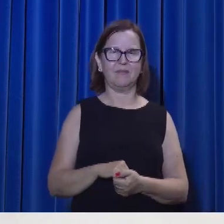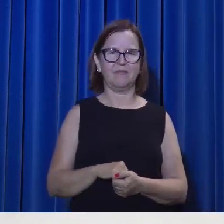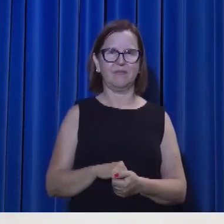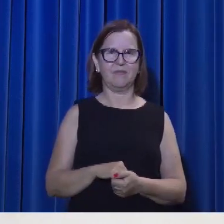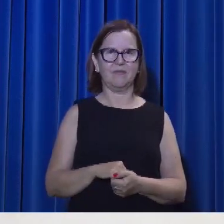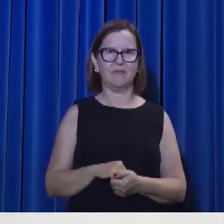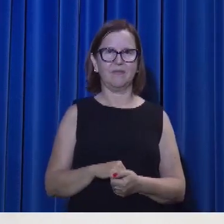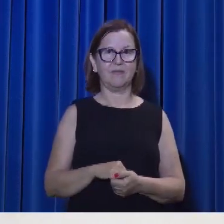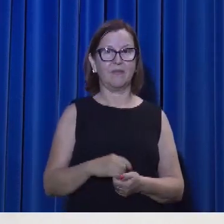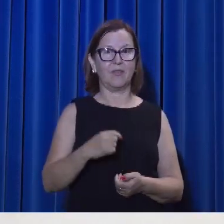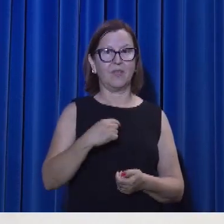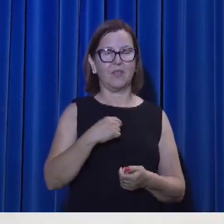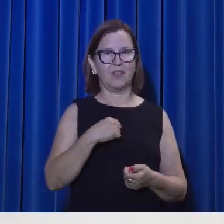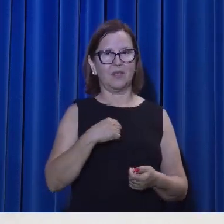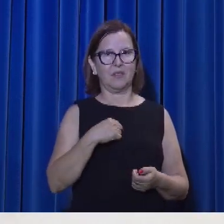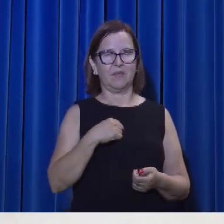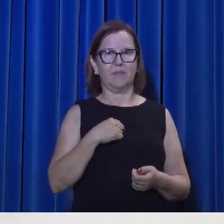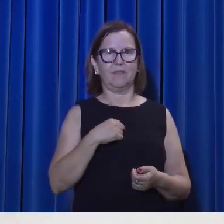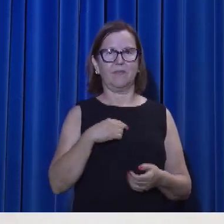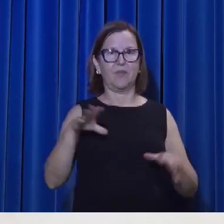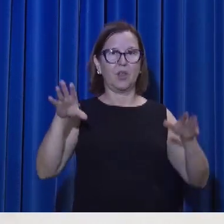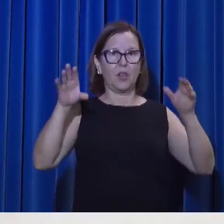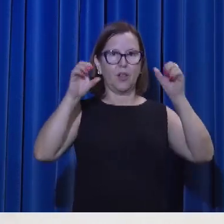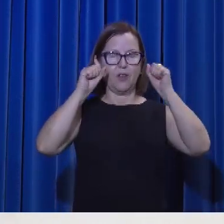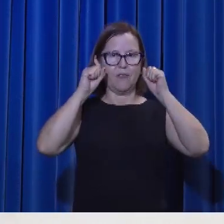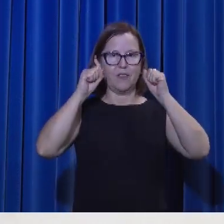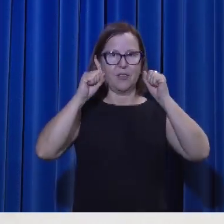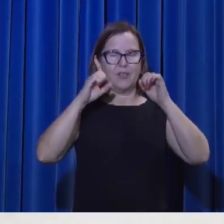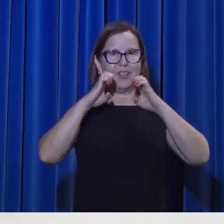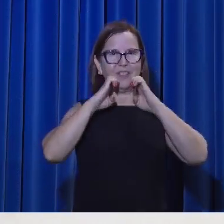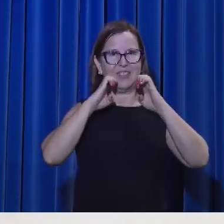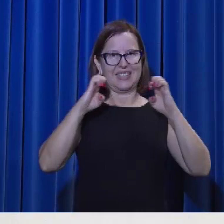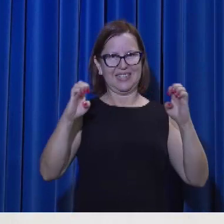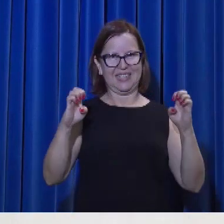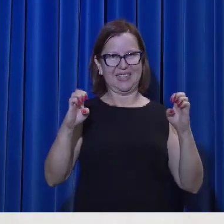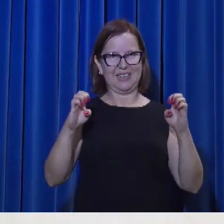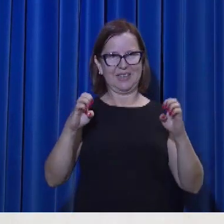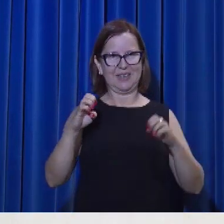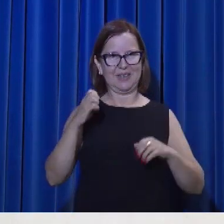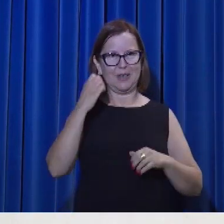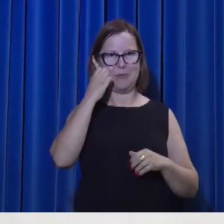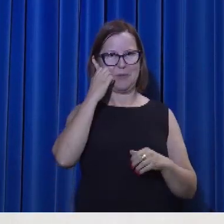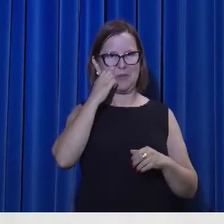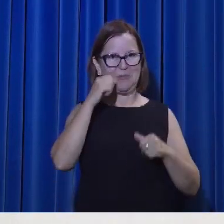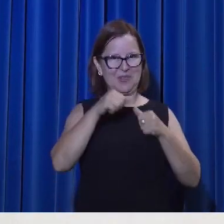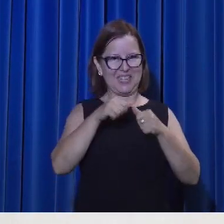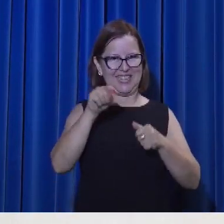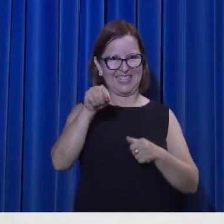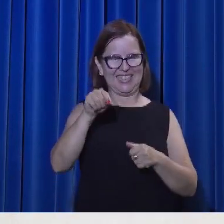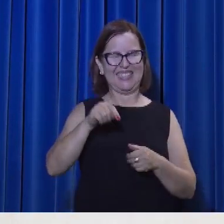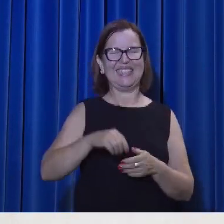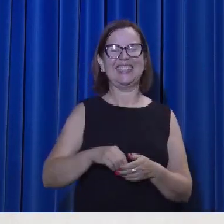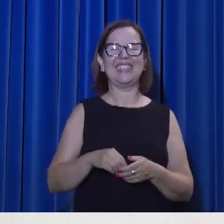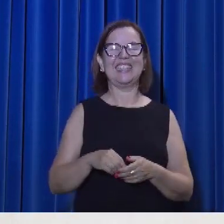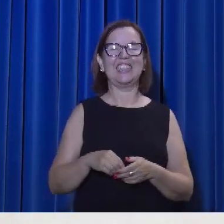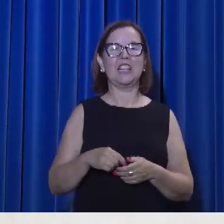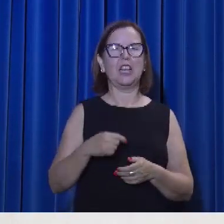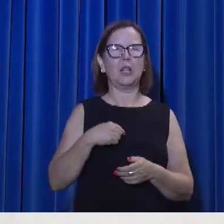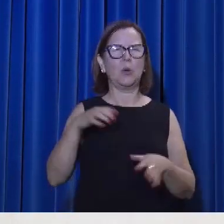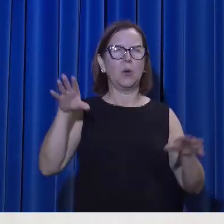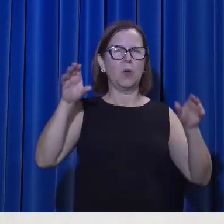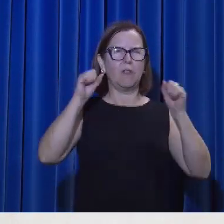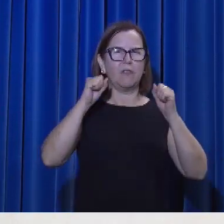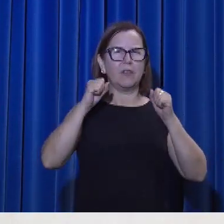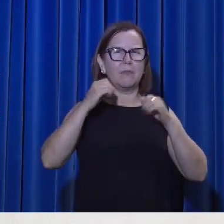Eu ouvi o Evangelho, minha mãe está ali. Eu ouvi o Evangelho, o verdadeiro Evangelho, por mais de